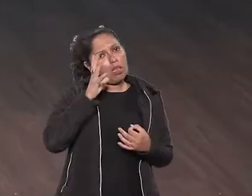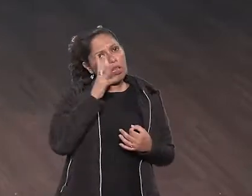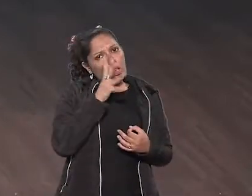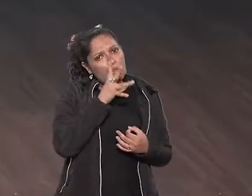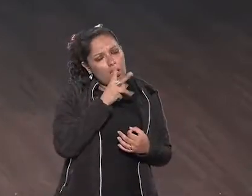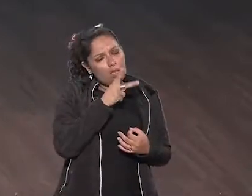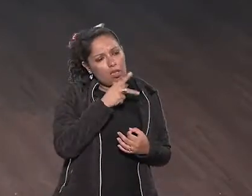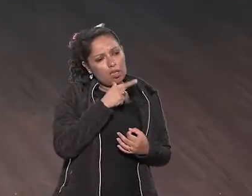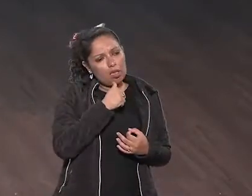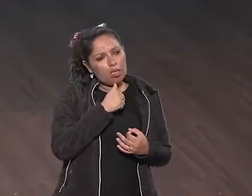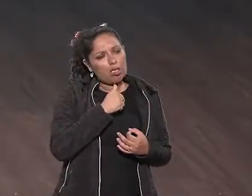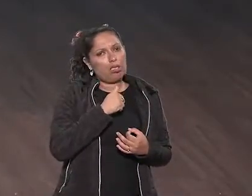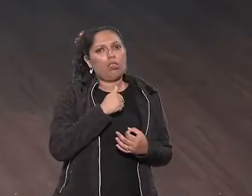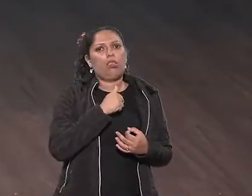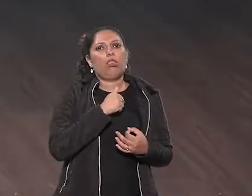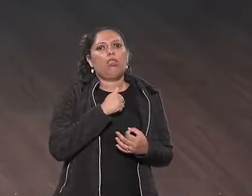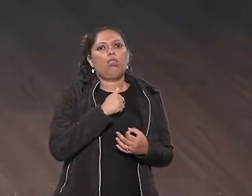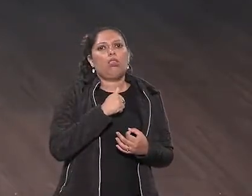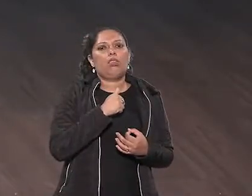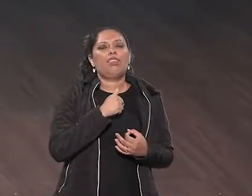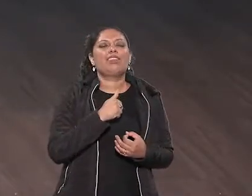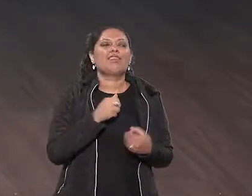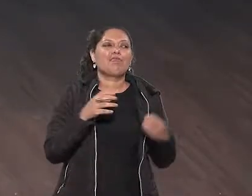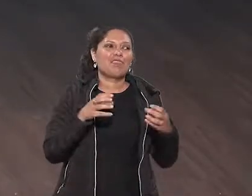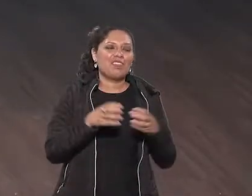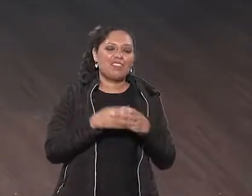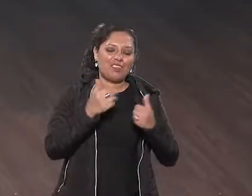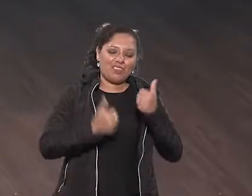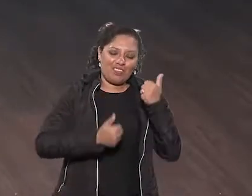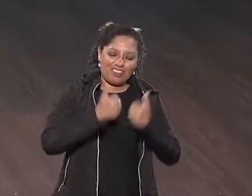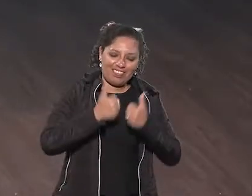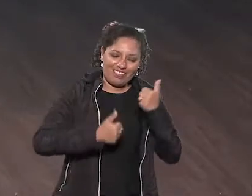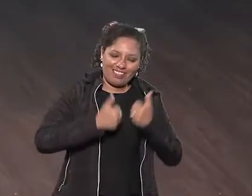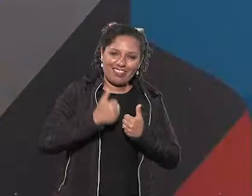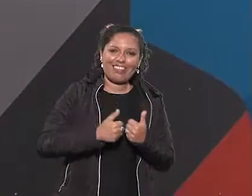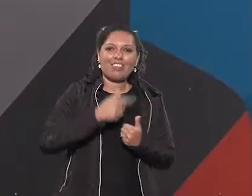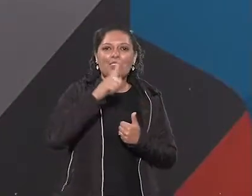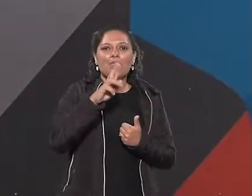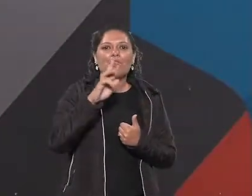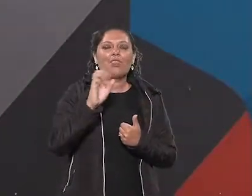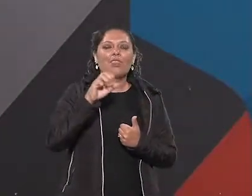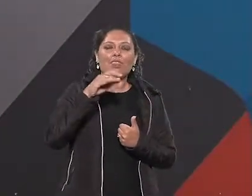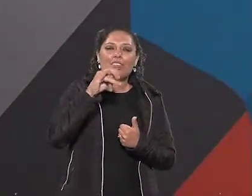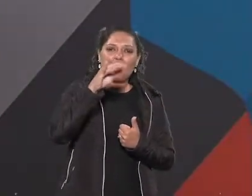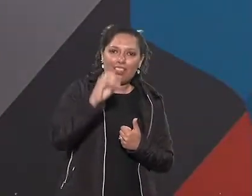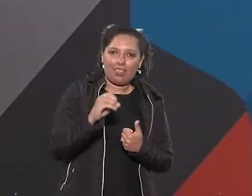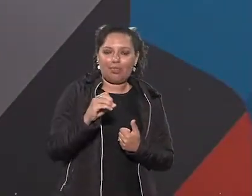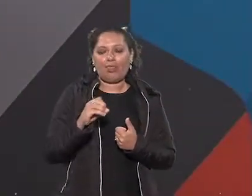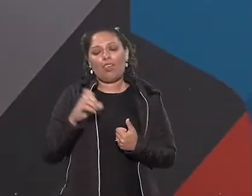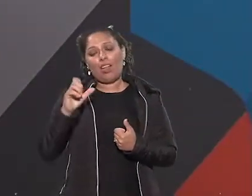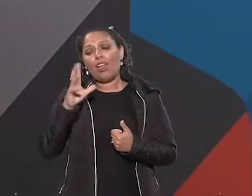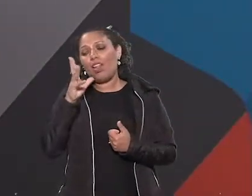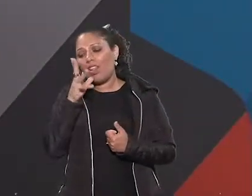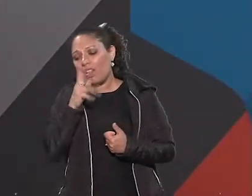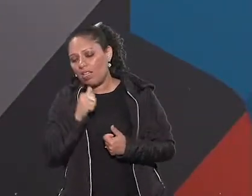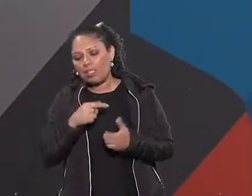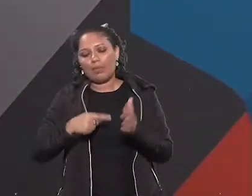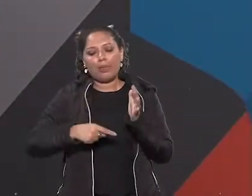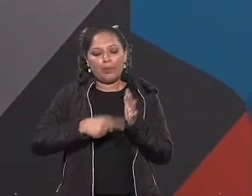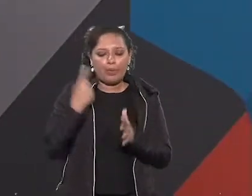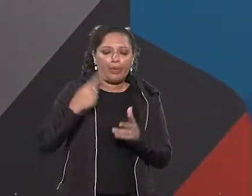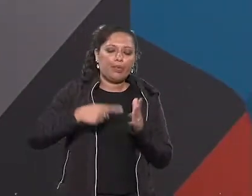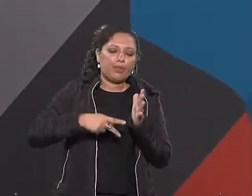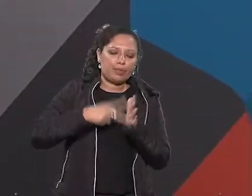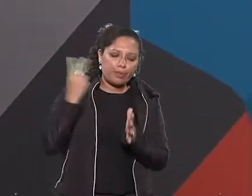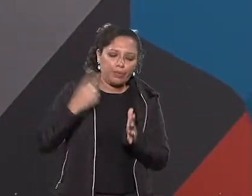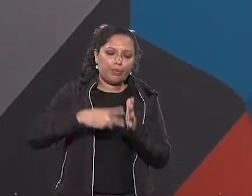lento que a defesa do Grêmio, de uma lentidão total. Então você tem primeira instância, segunda